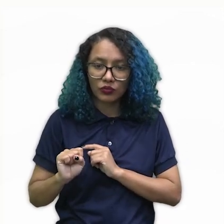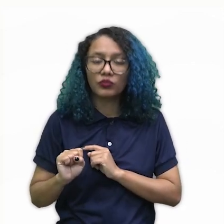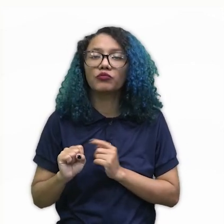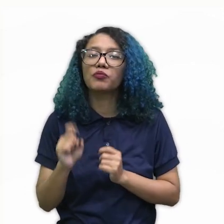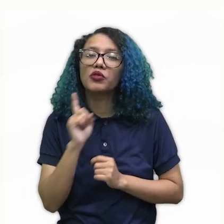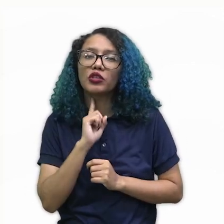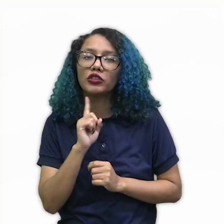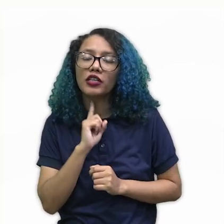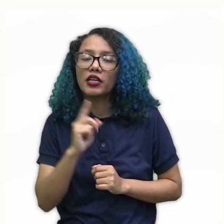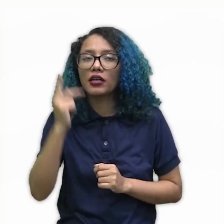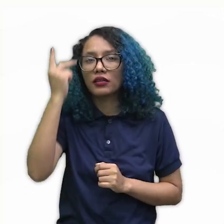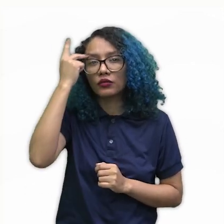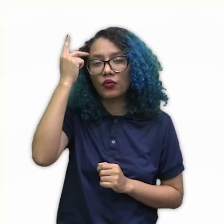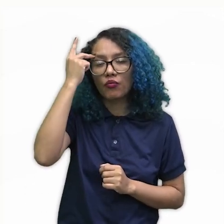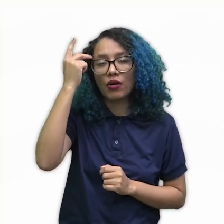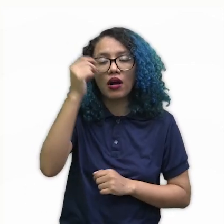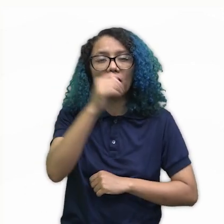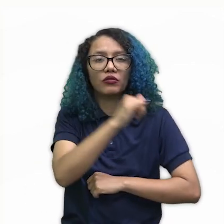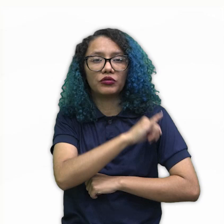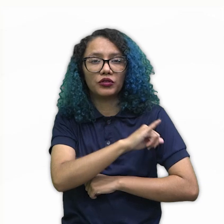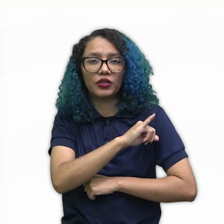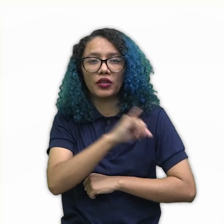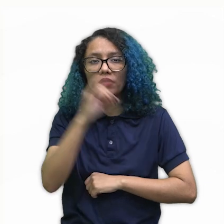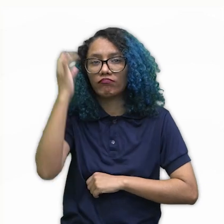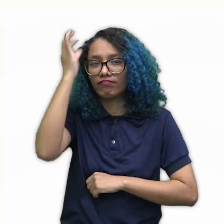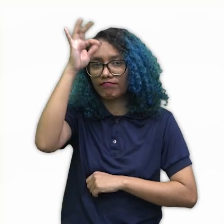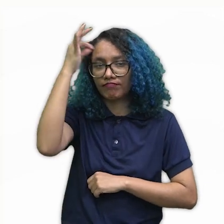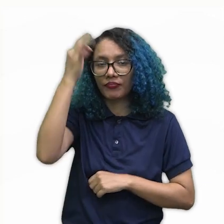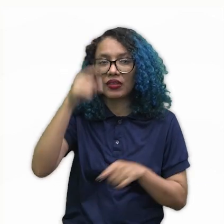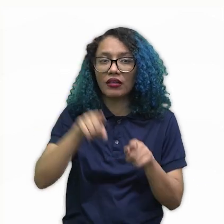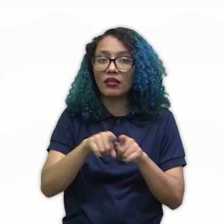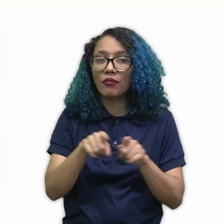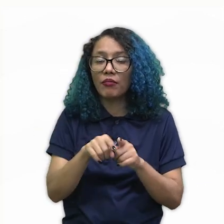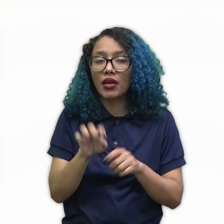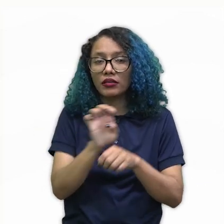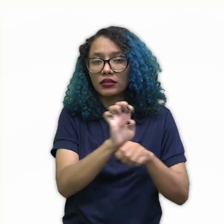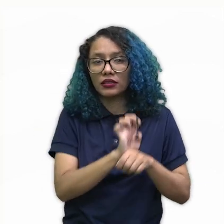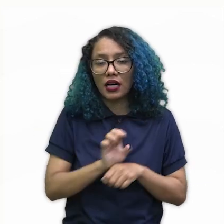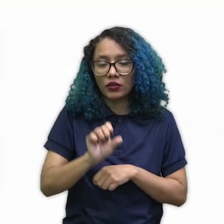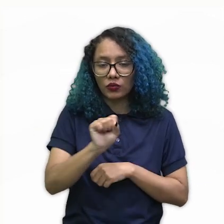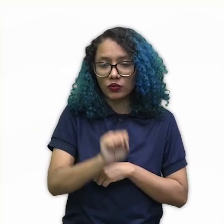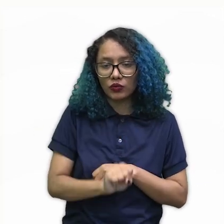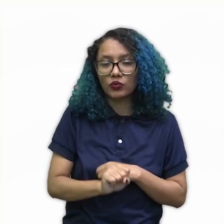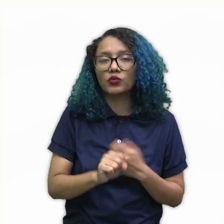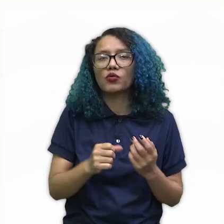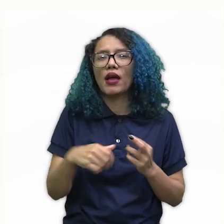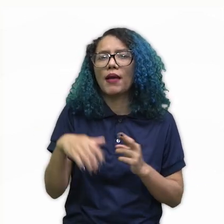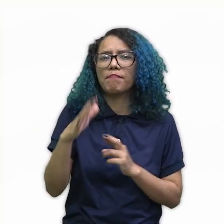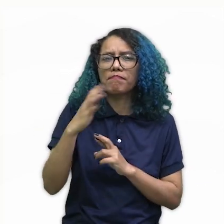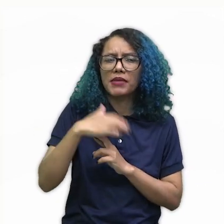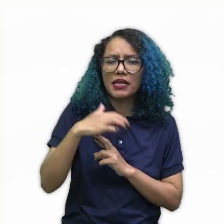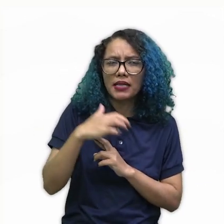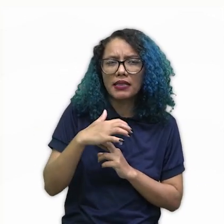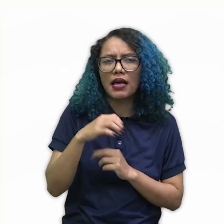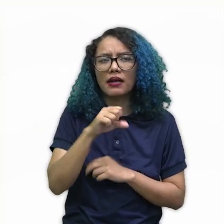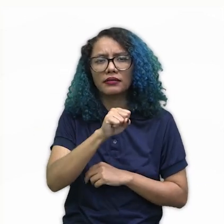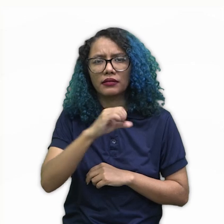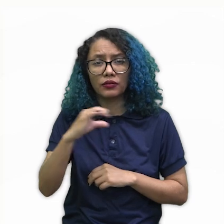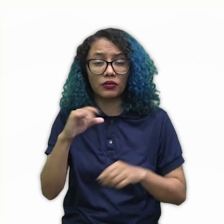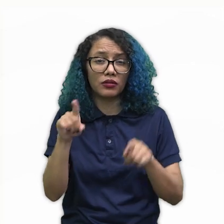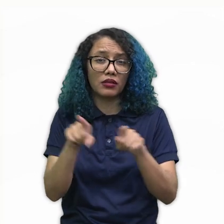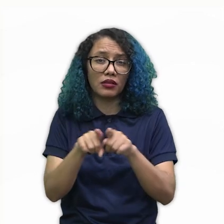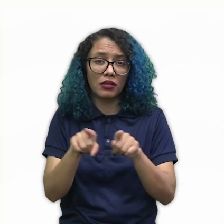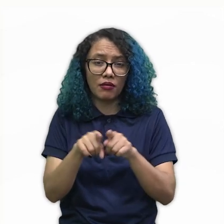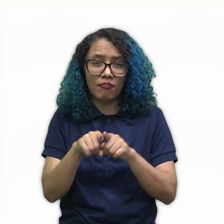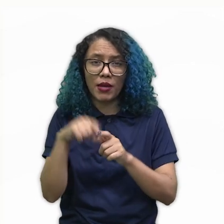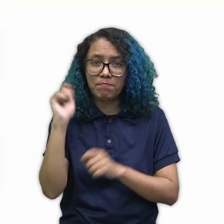São Paulo, Rio de Janeiro, Espírito Santo, e os estados da região Sul, com Paraná, Santa Catarina e também o Rio